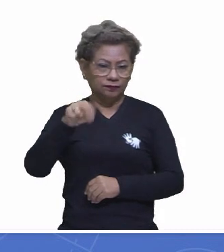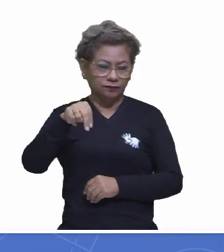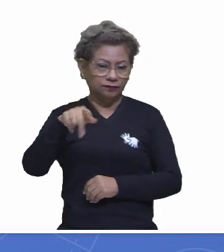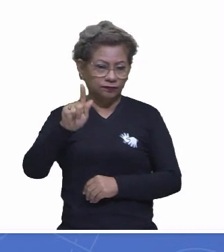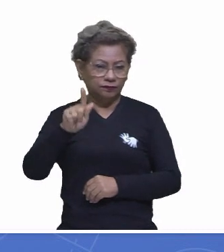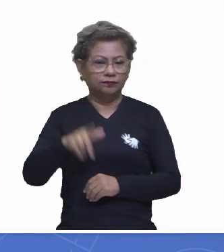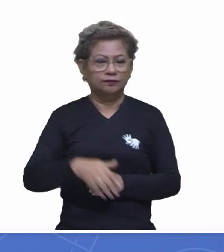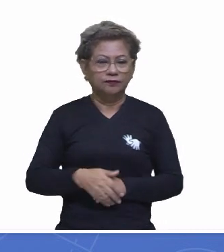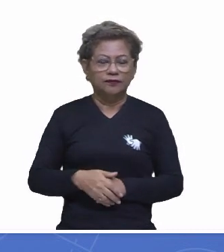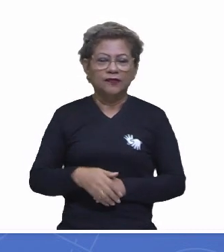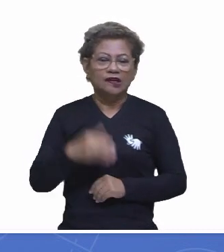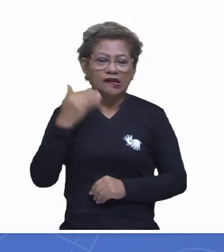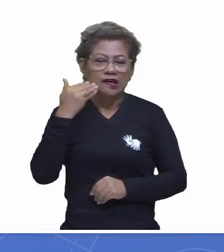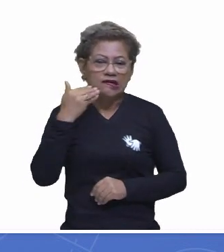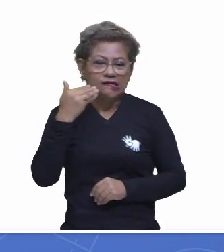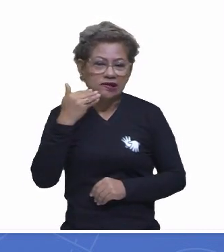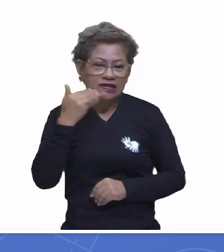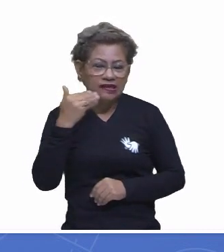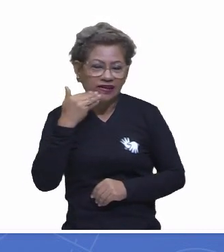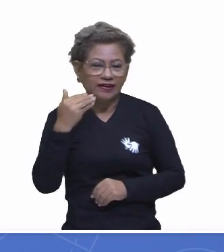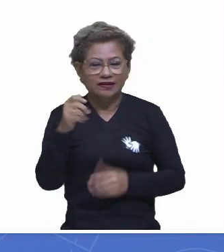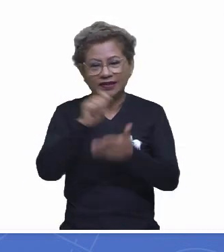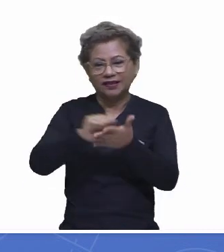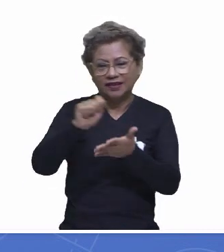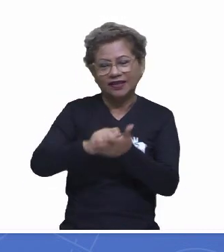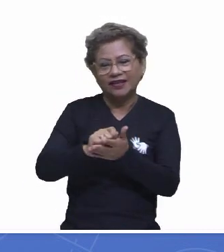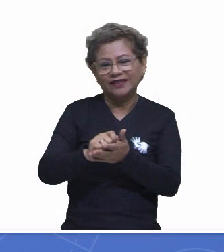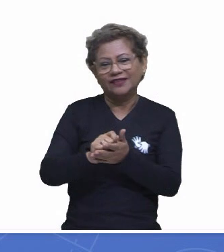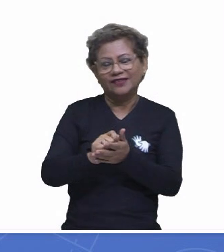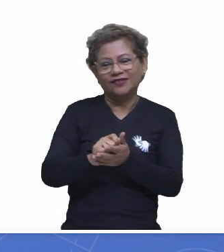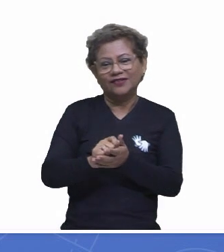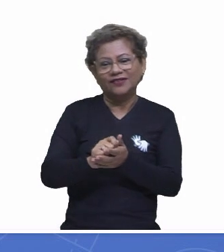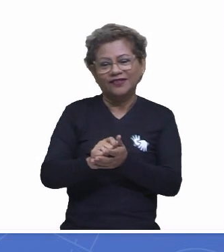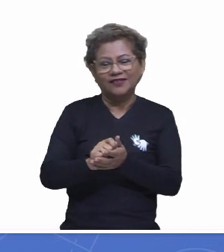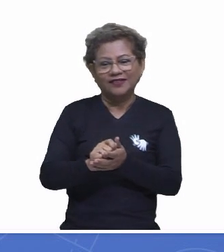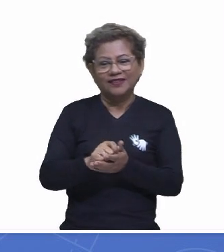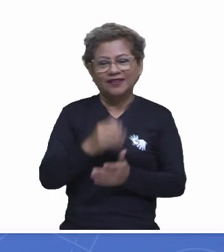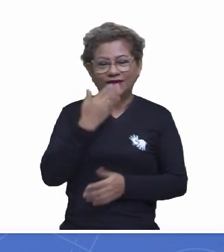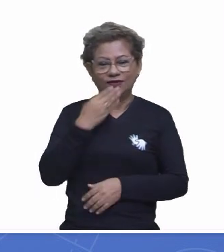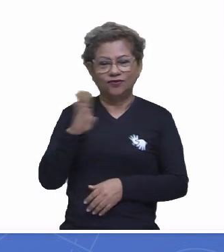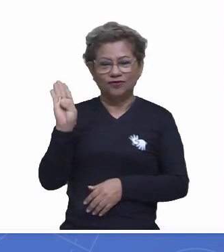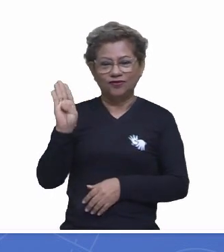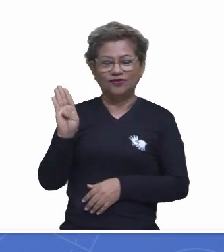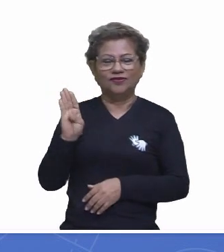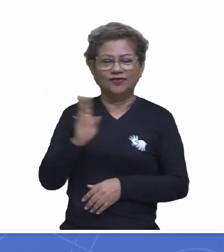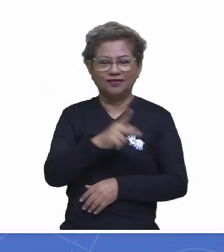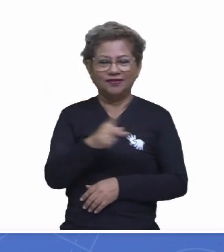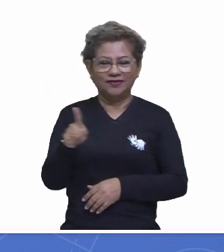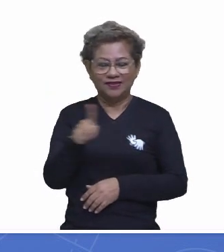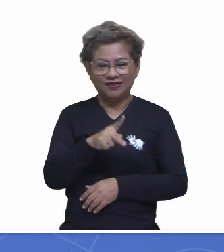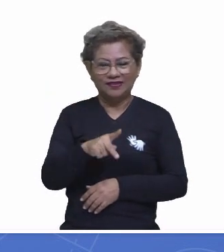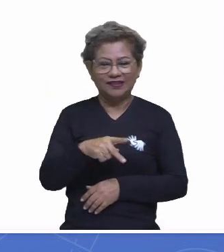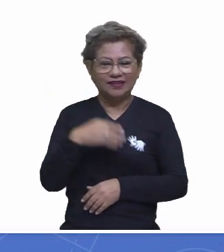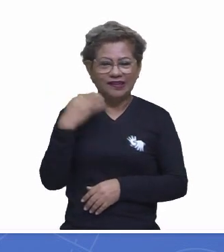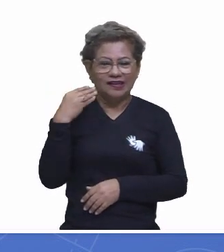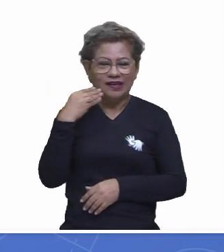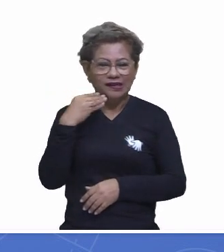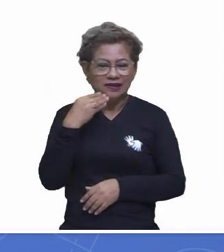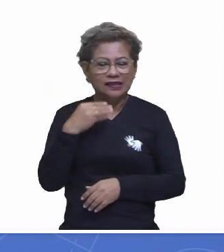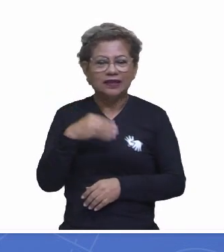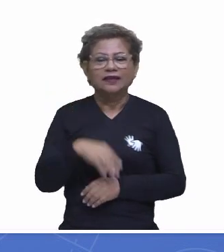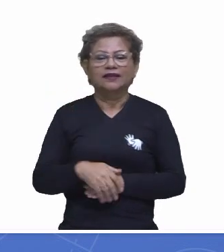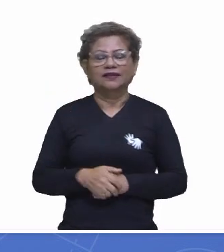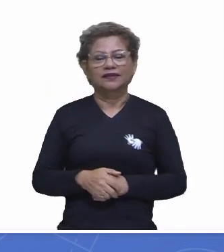Eu vou melhorar essa letra aqui um dia, tá, gente? Eu prometo. They were working hard in their college project. Então, gente, o que muda aqui